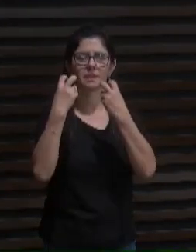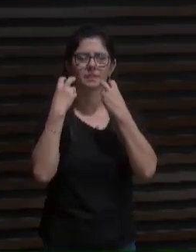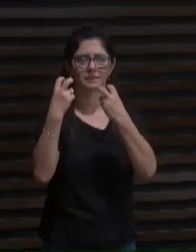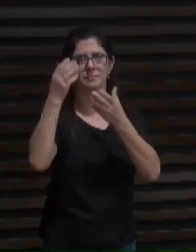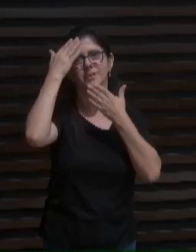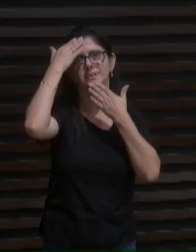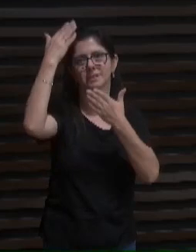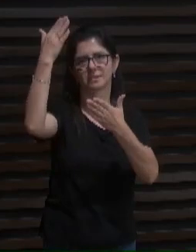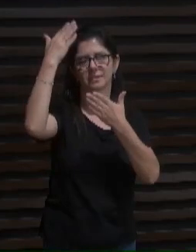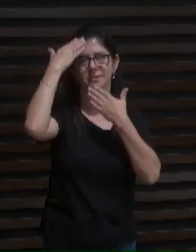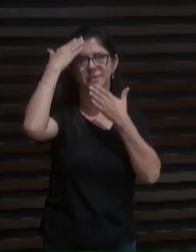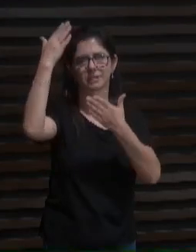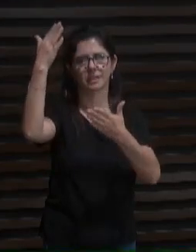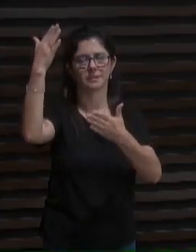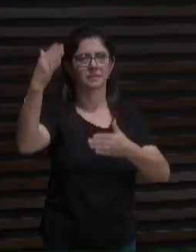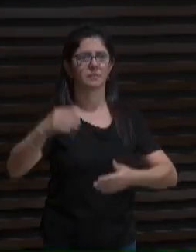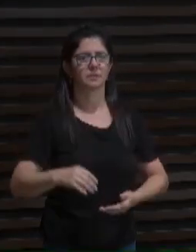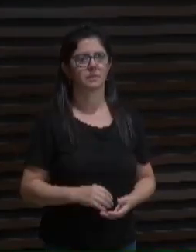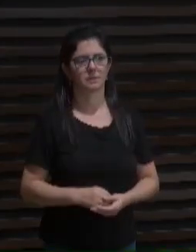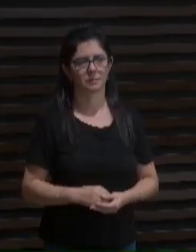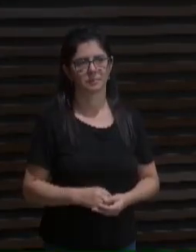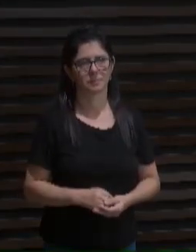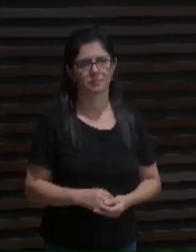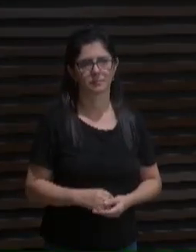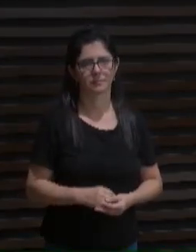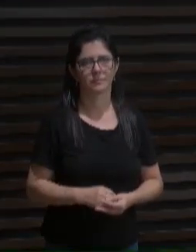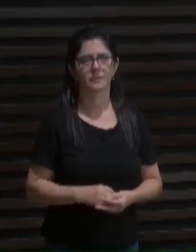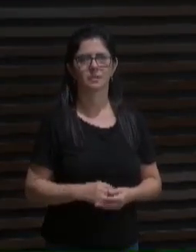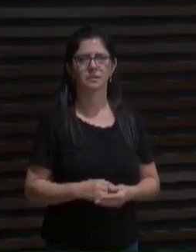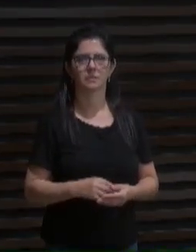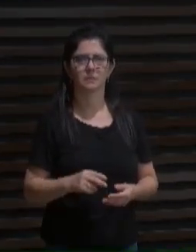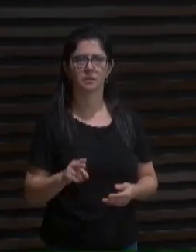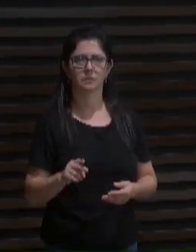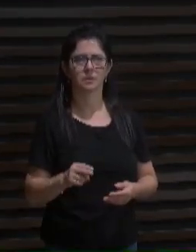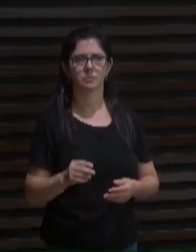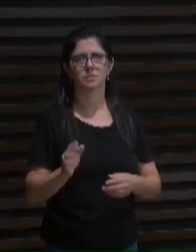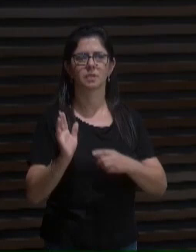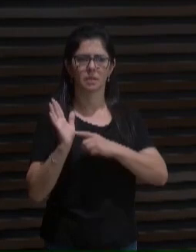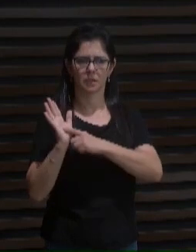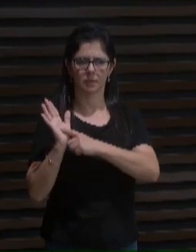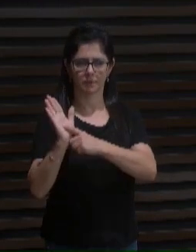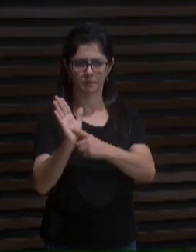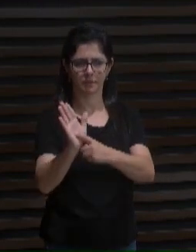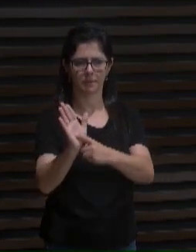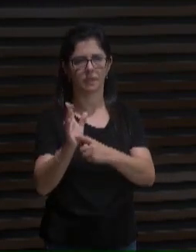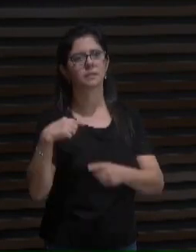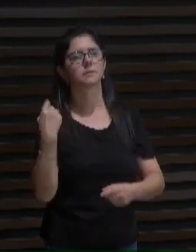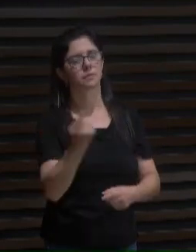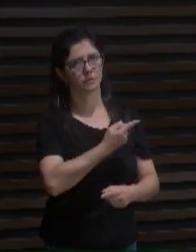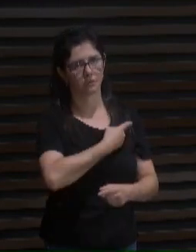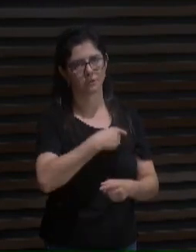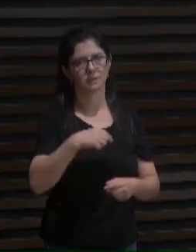súplica com ações de graças. Então, meus irmãos, podemos apresentar as nossas petições a